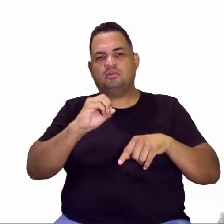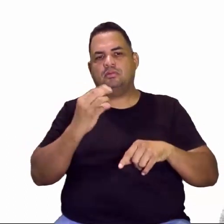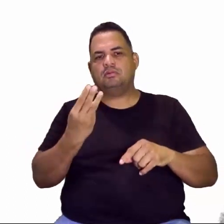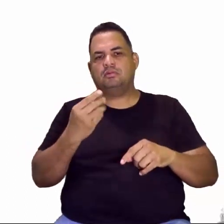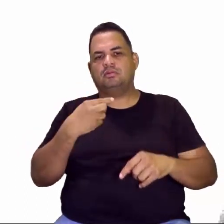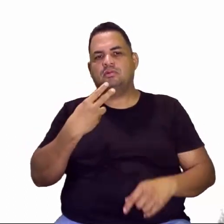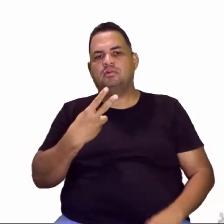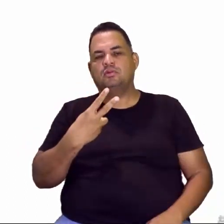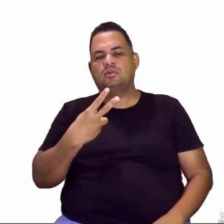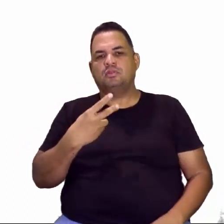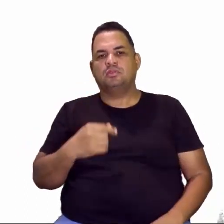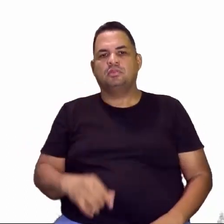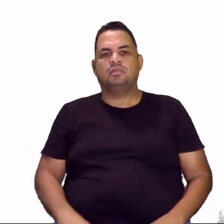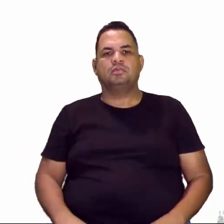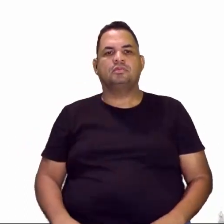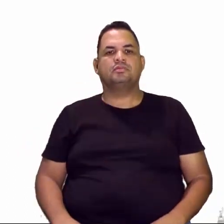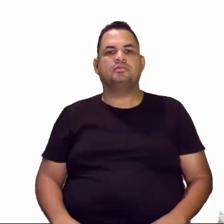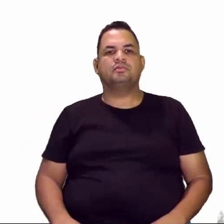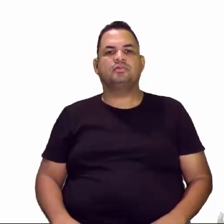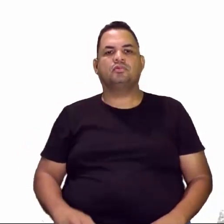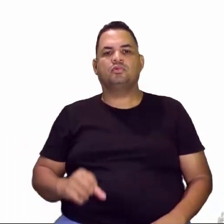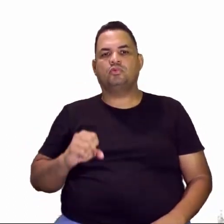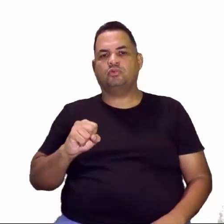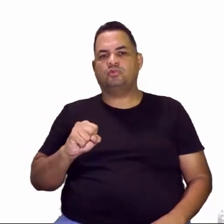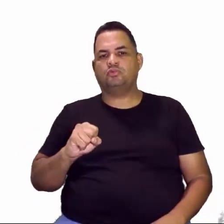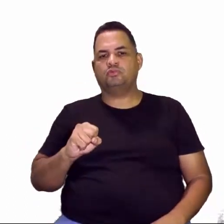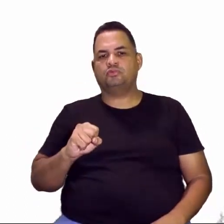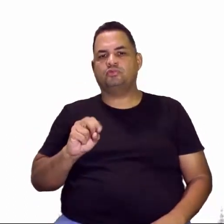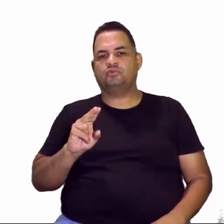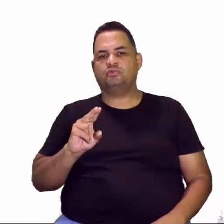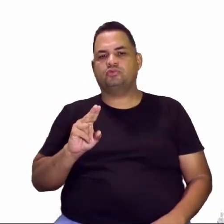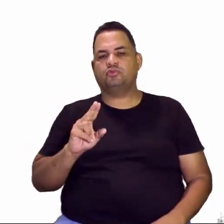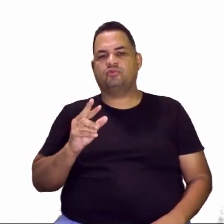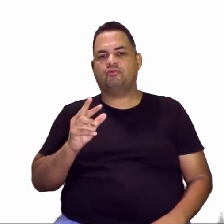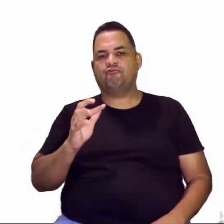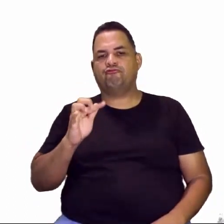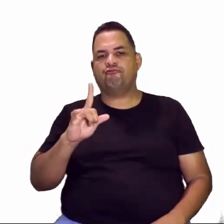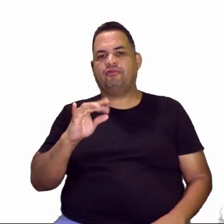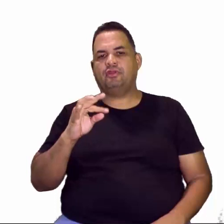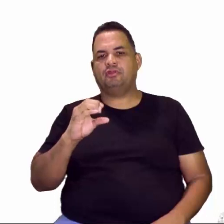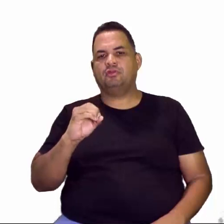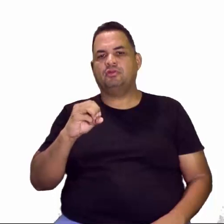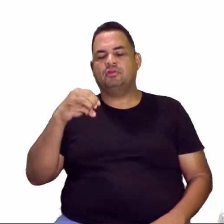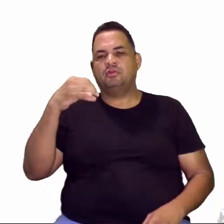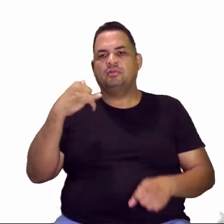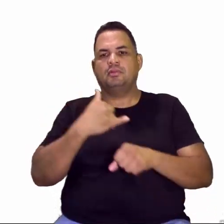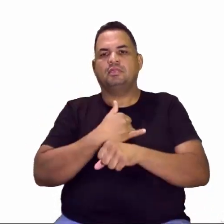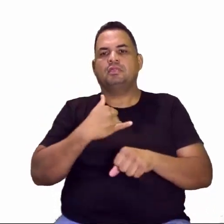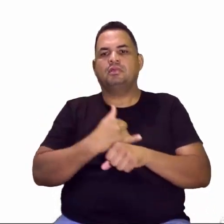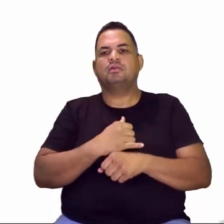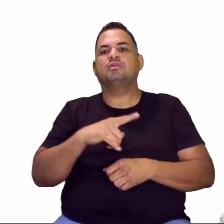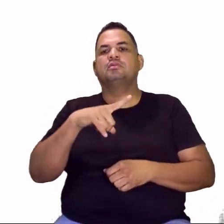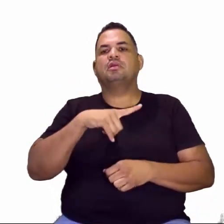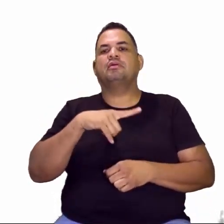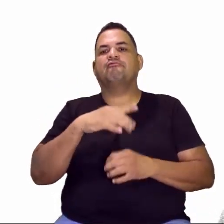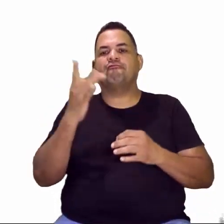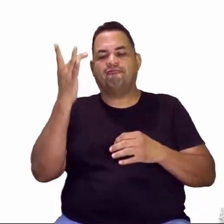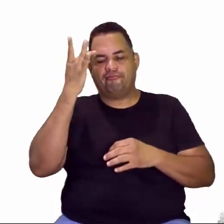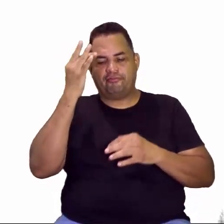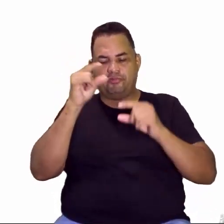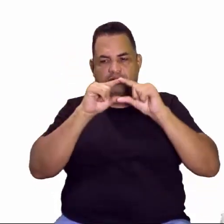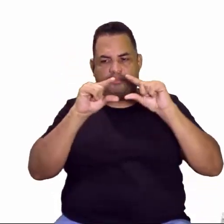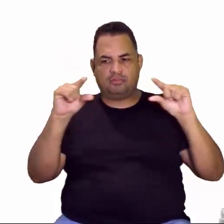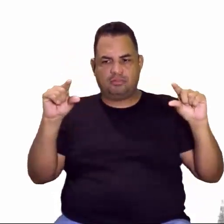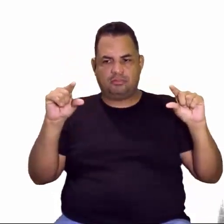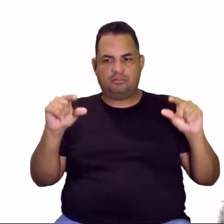MnO3, 2. O sulfeto desse metal terá fórmula, e aí